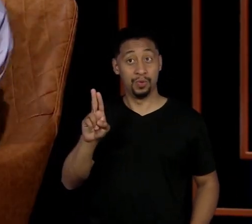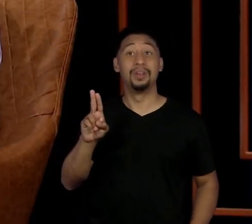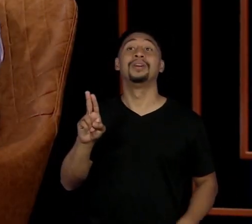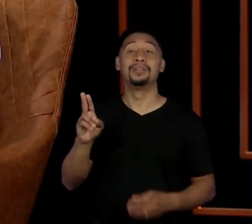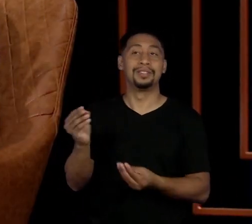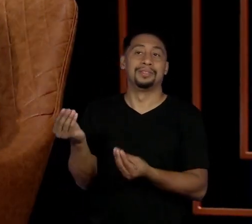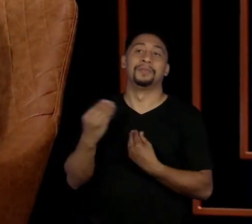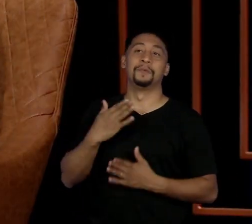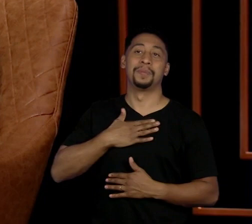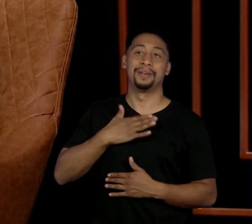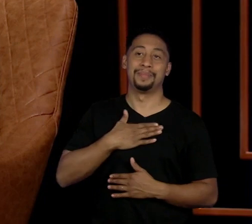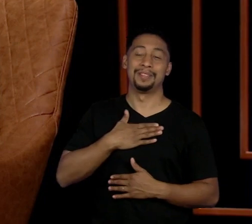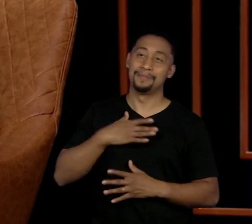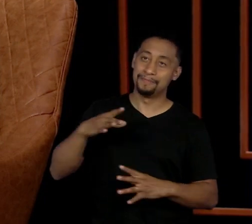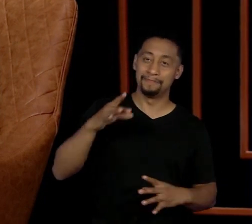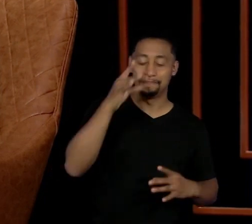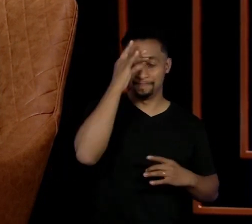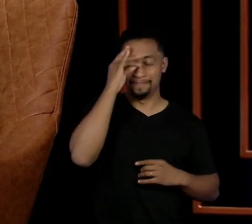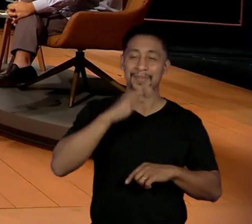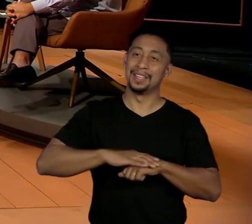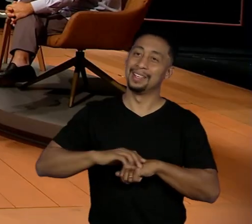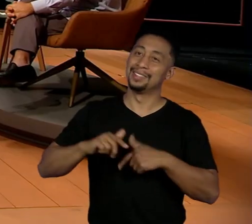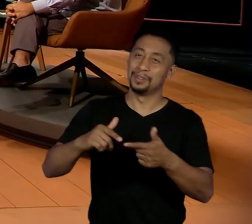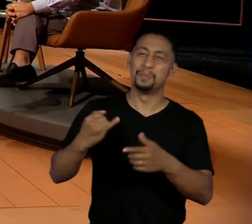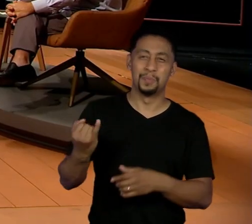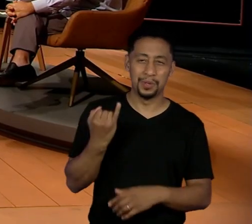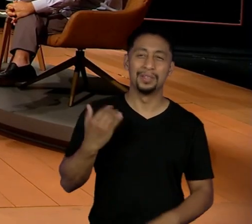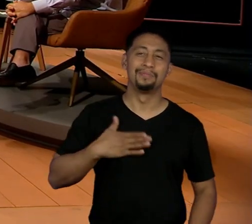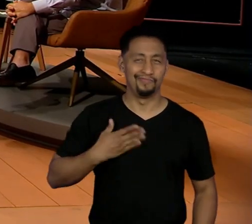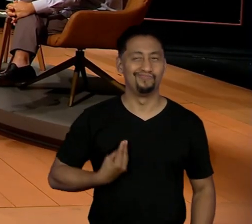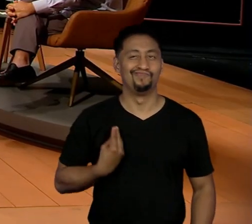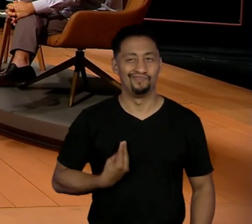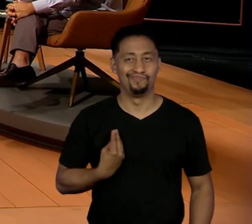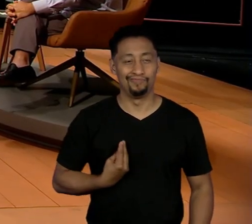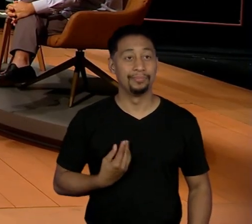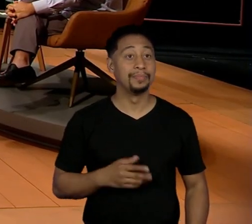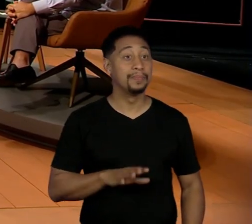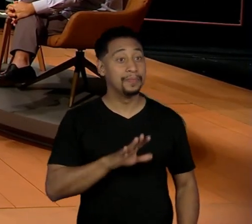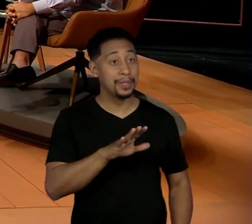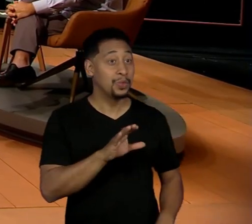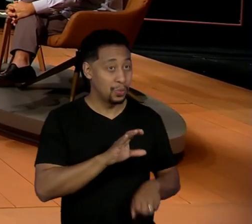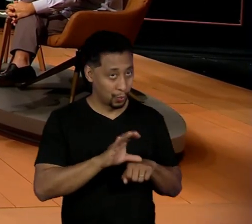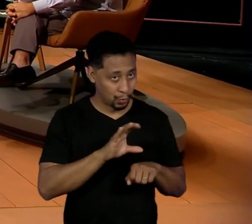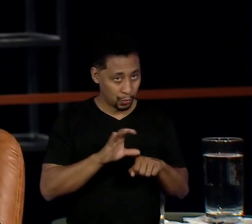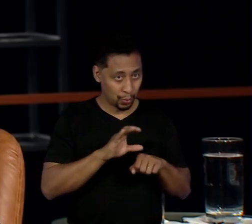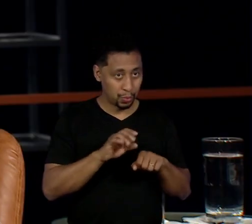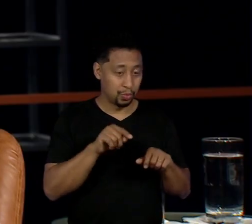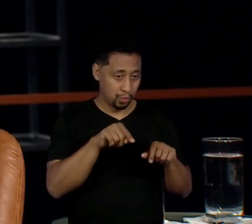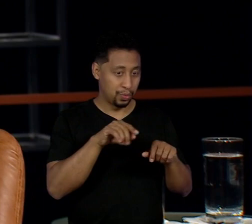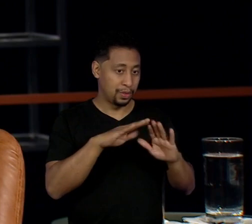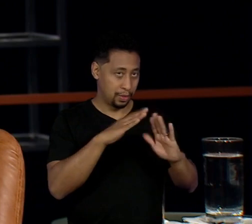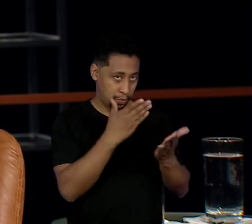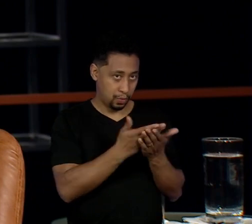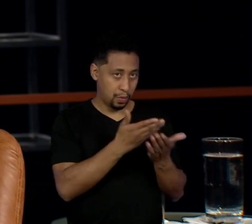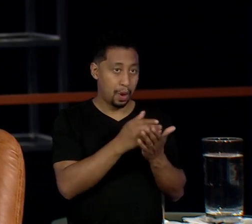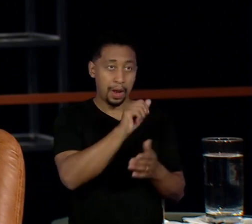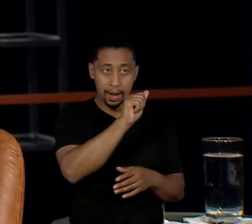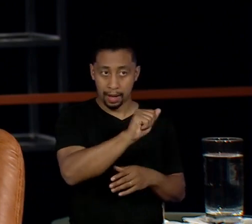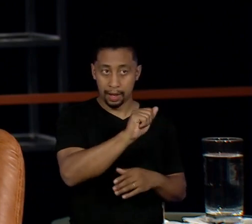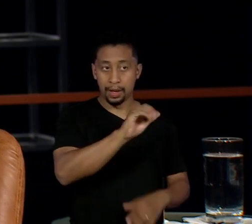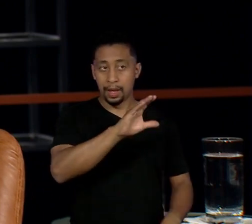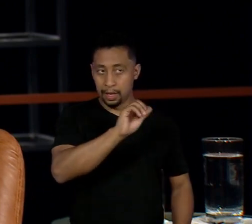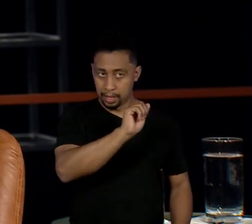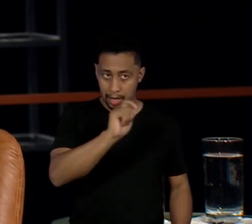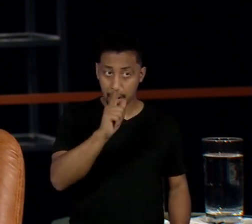mais do que fundamental na minha vida. Genial. Agora, foi também lá no curso da Cal que você reencontrou um primo que você